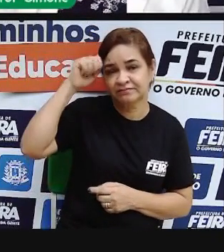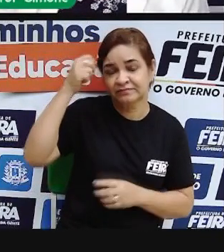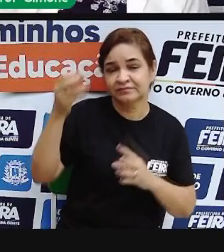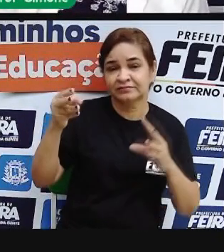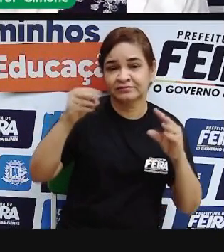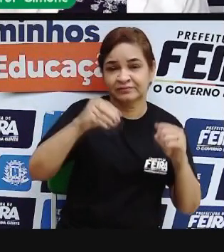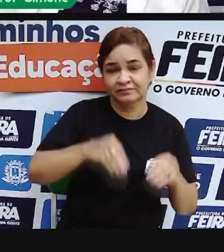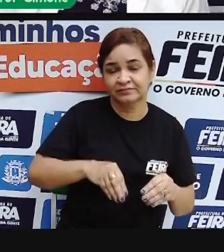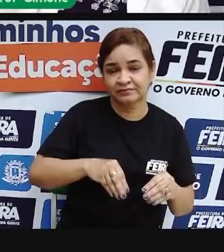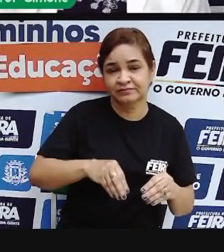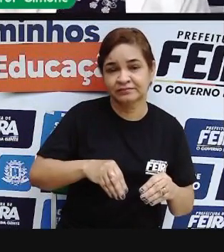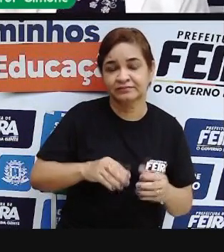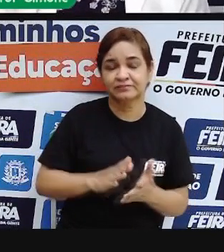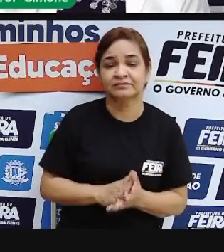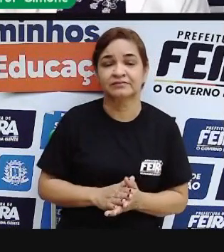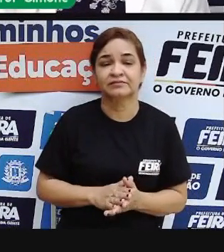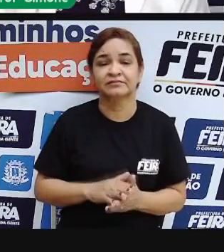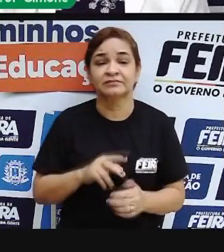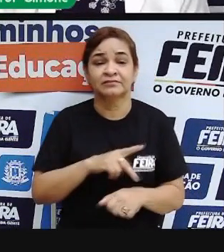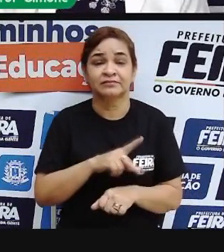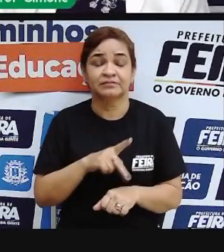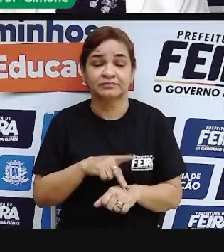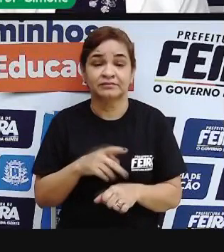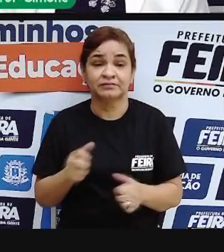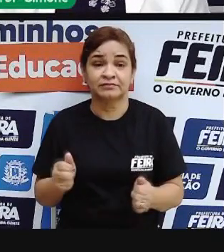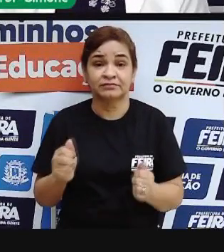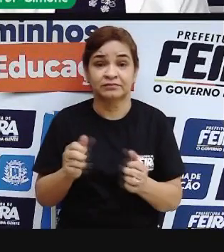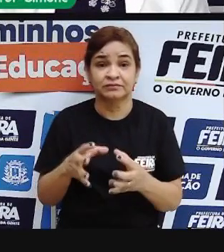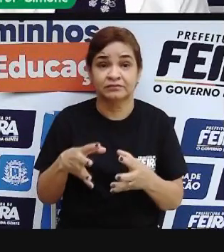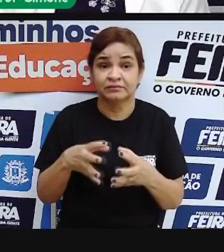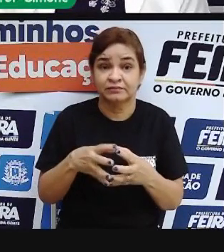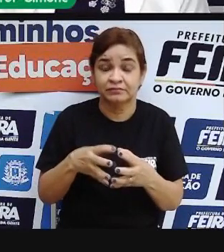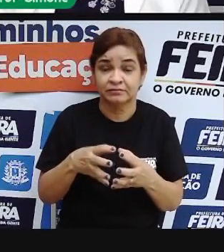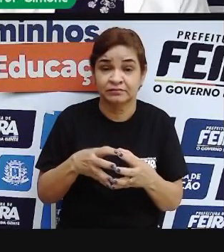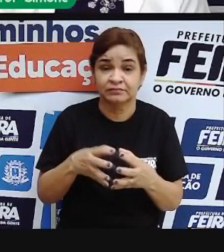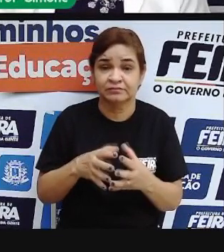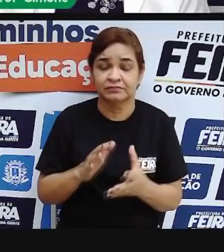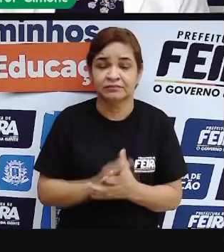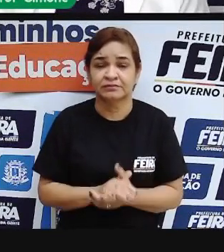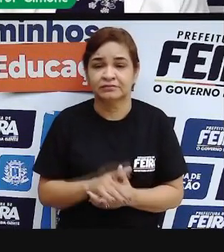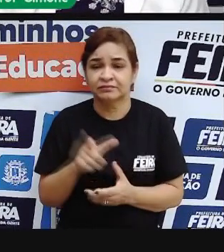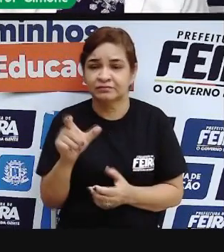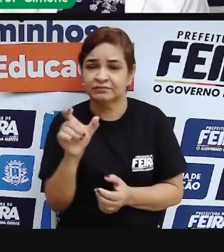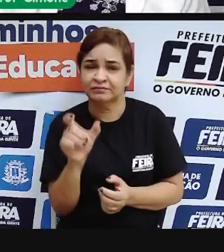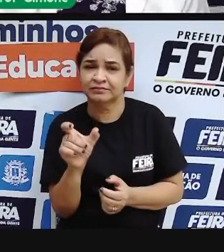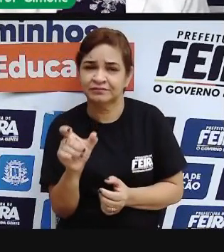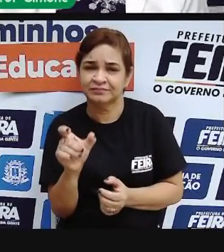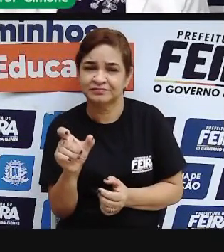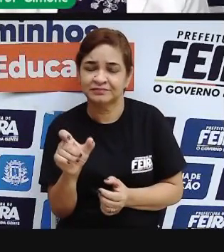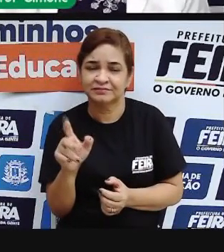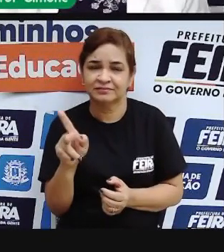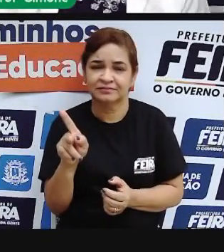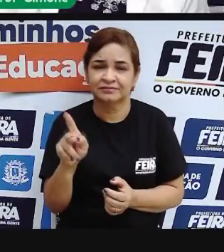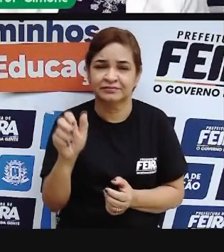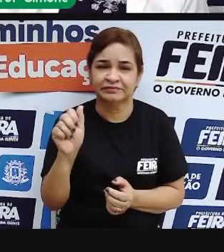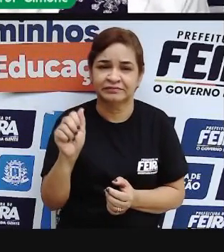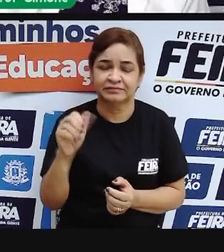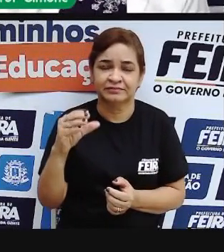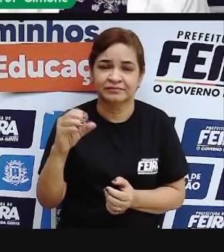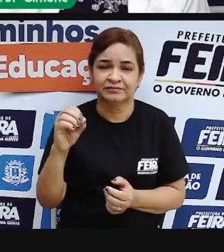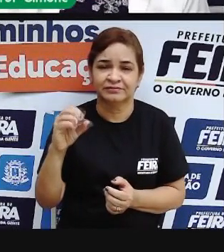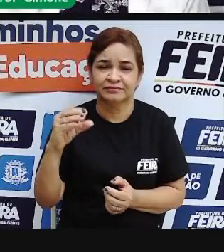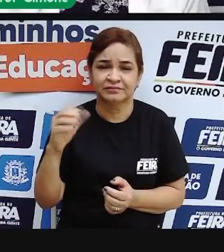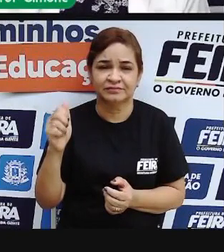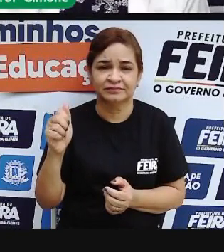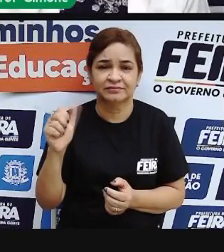nosso território. Juntou a paçoquinha, né, que é um jeito do